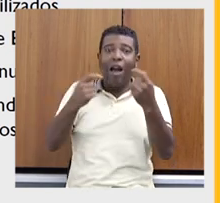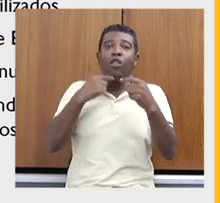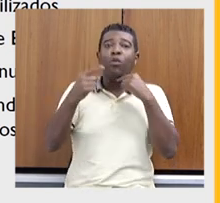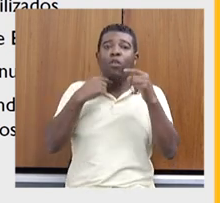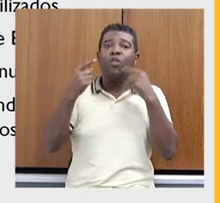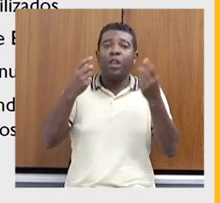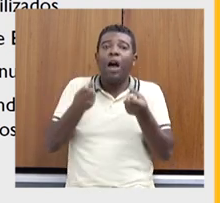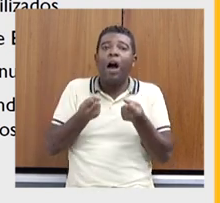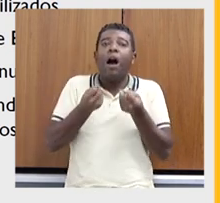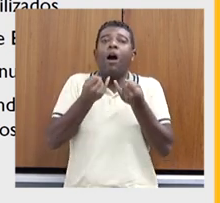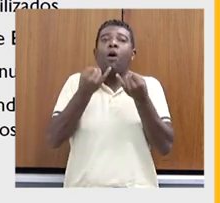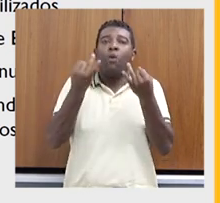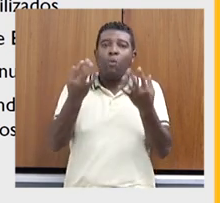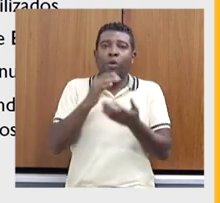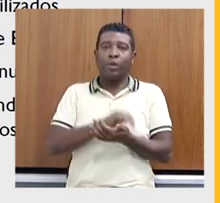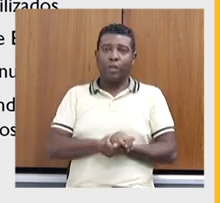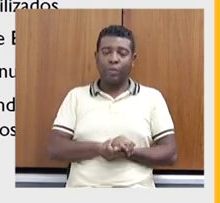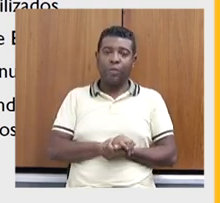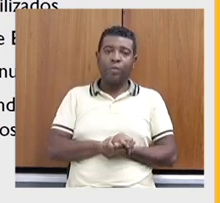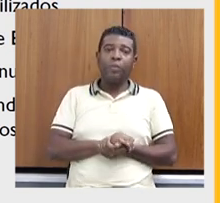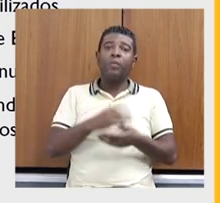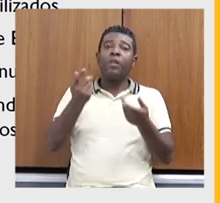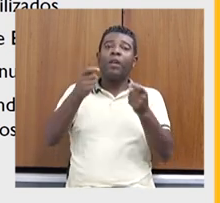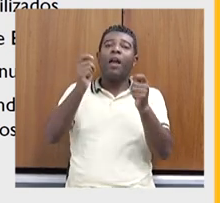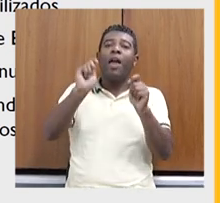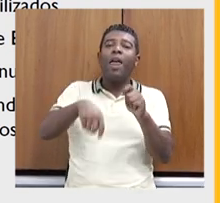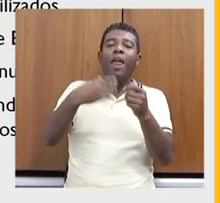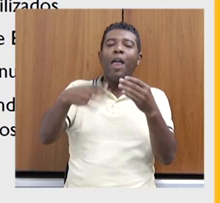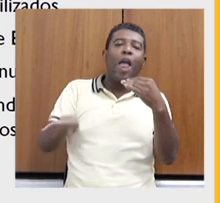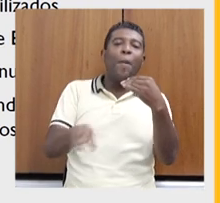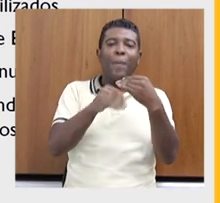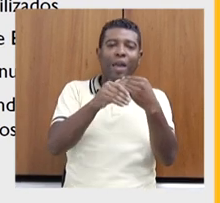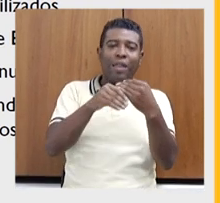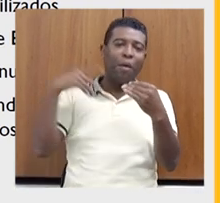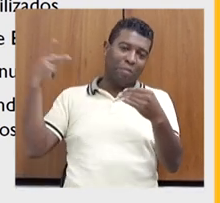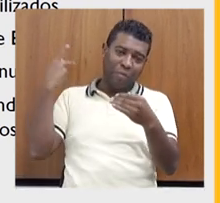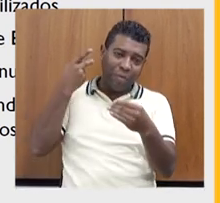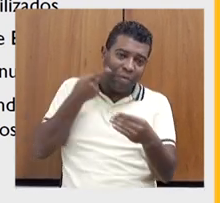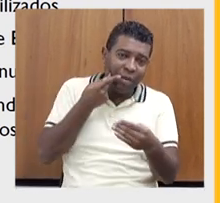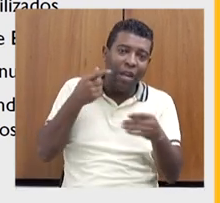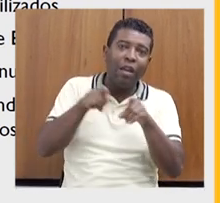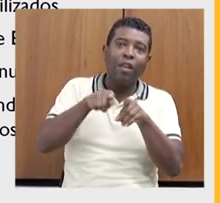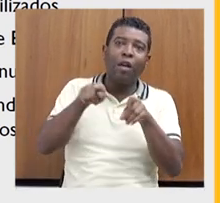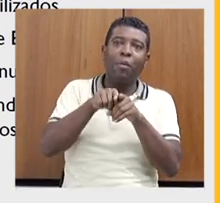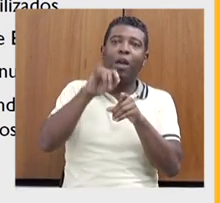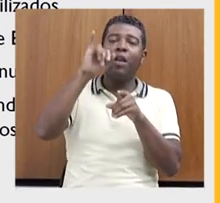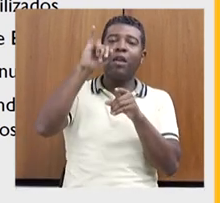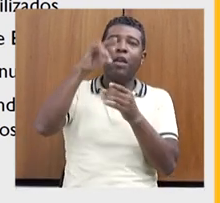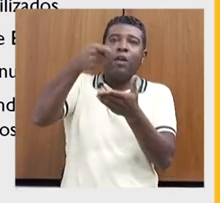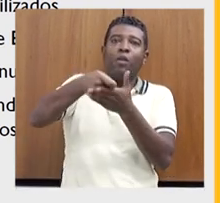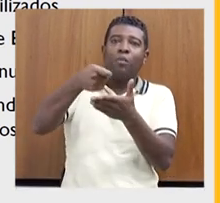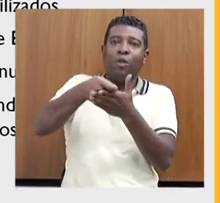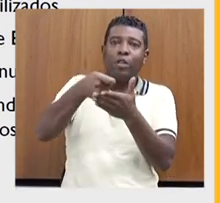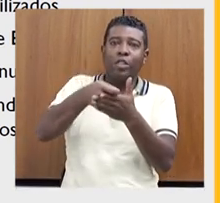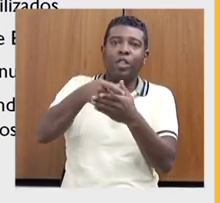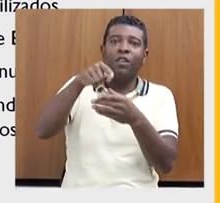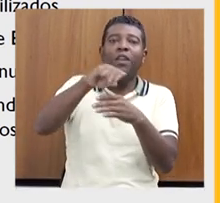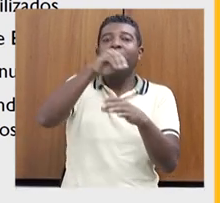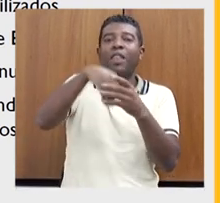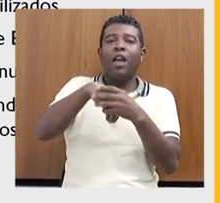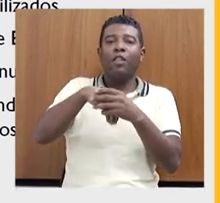indicações de emendas parlamentares impositivas, que também segue à disposição do gabinete de todos os deputados e deputadas da Assembleia